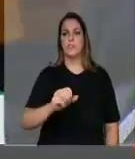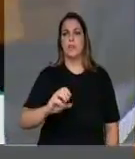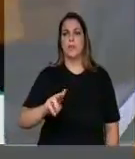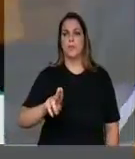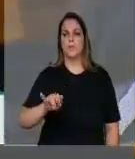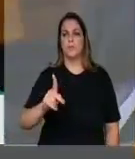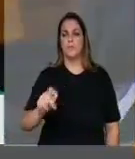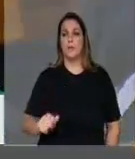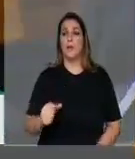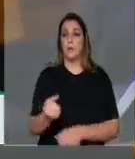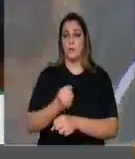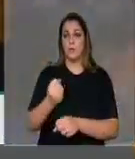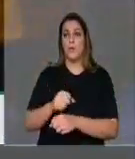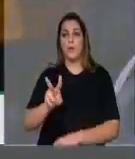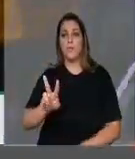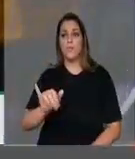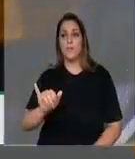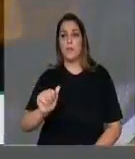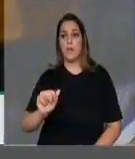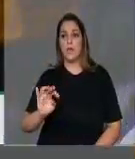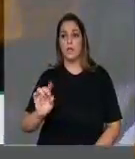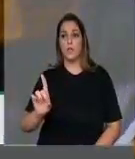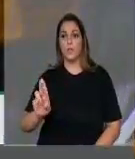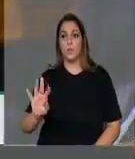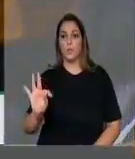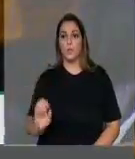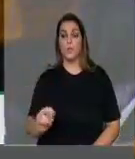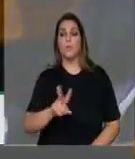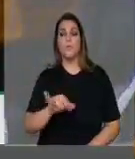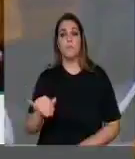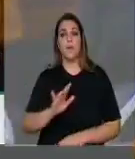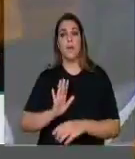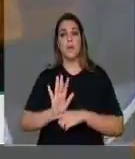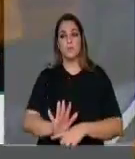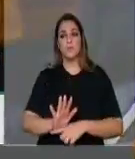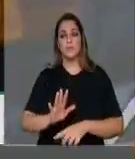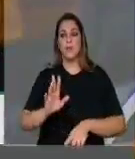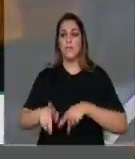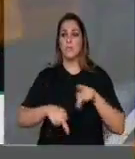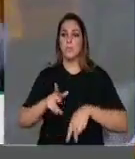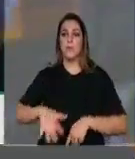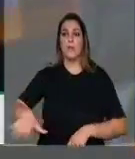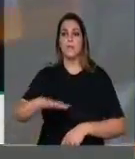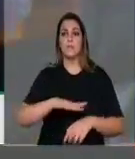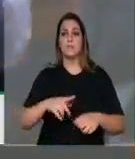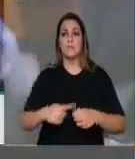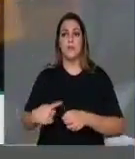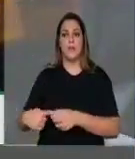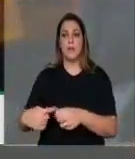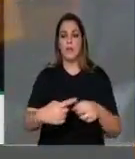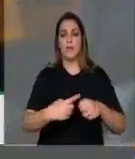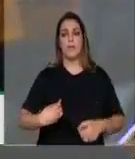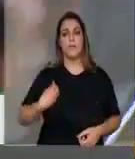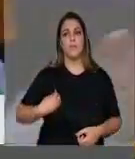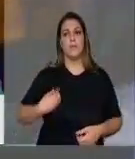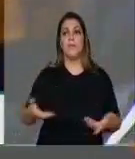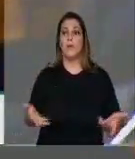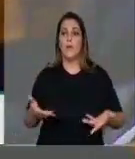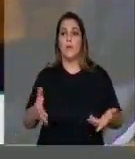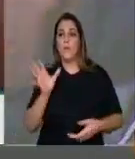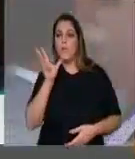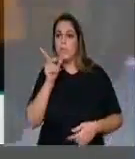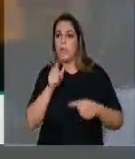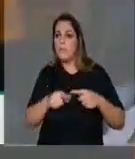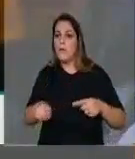viaduto beneficiará os munícipes da cidade, que atualmente tem que alongar o seu percurso para conseguir adentrar no